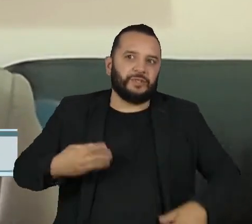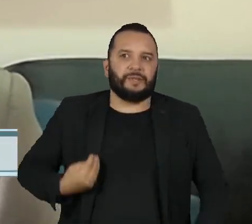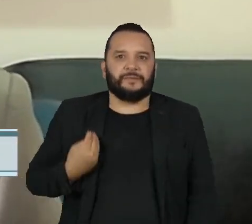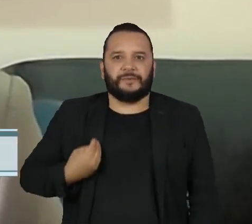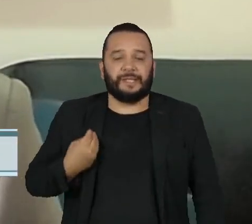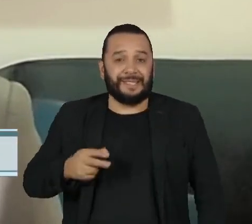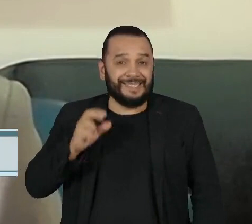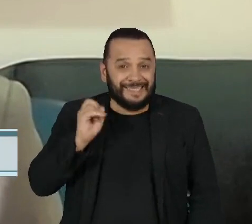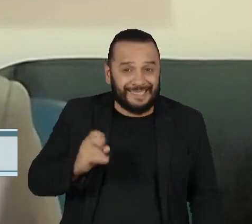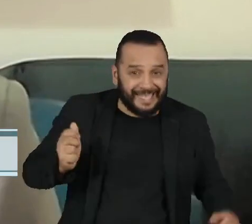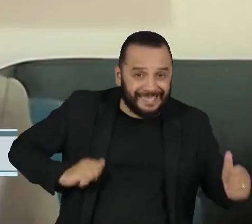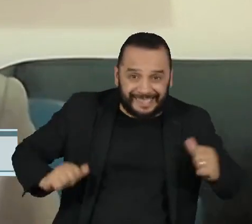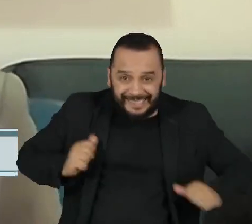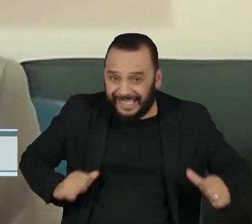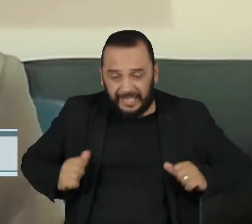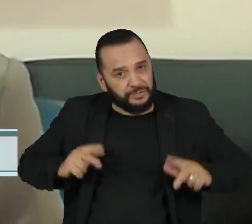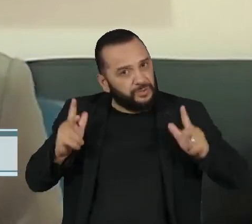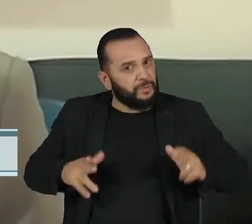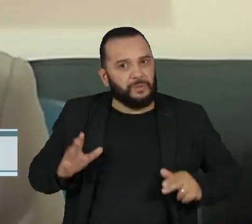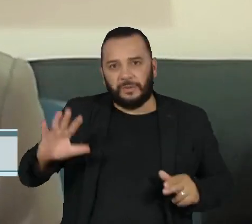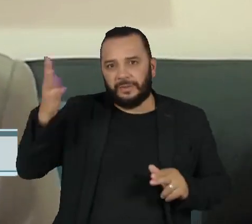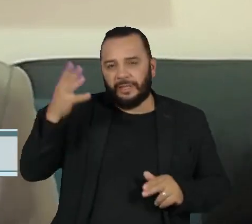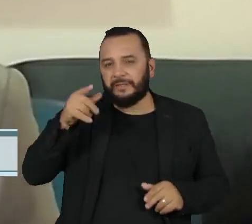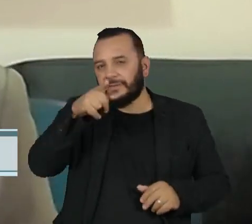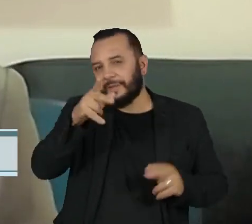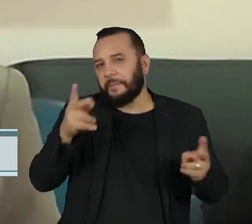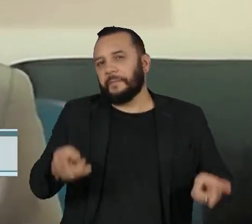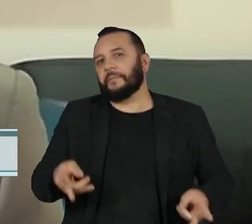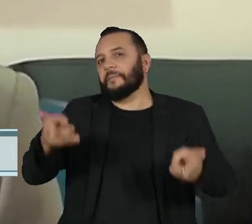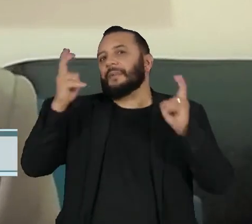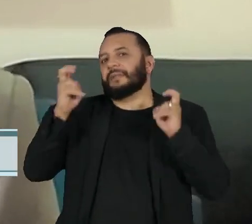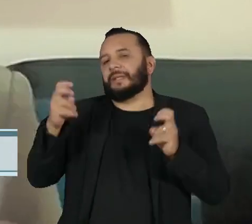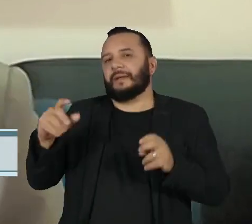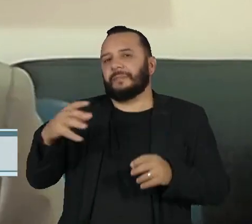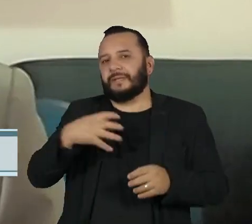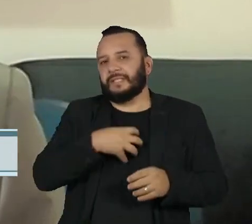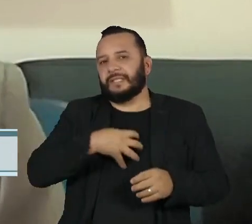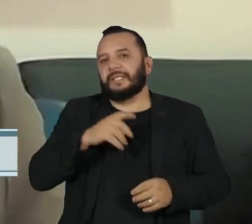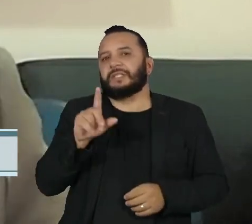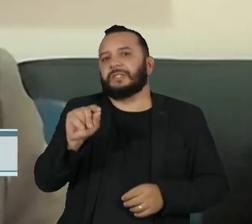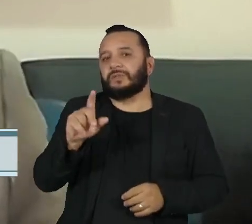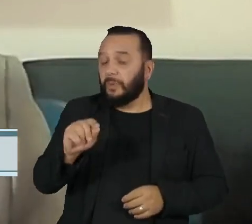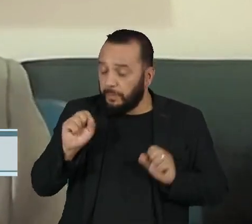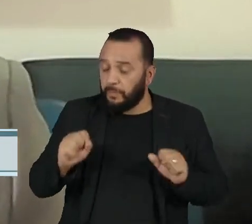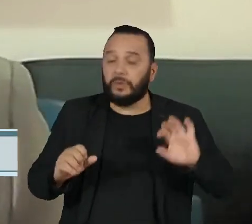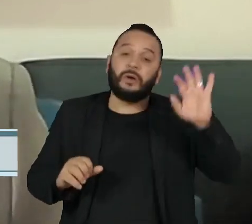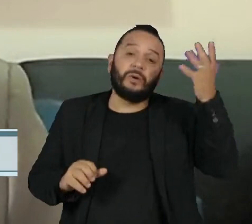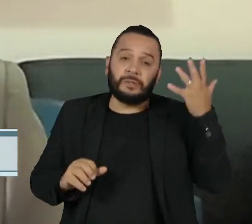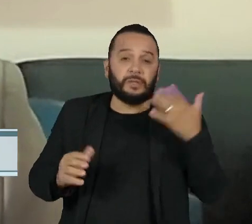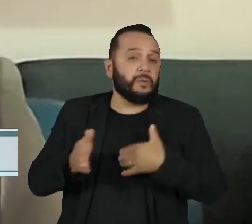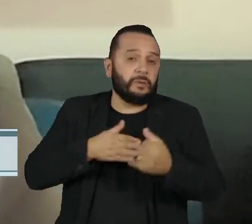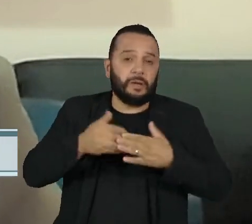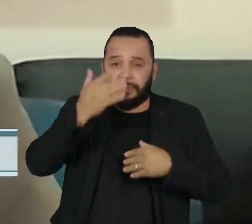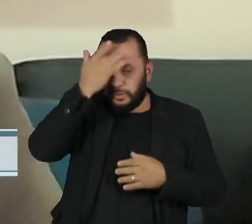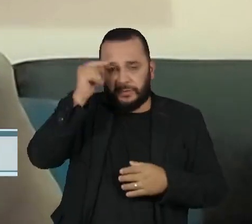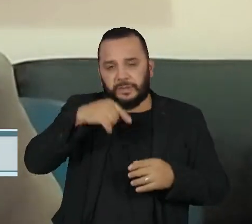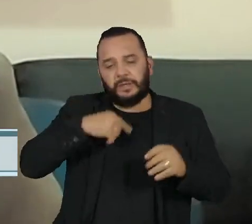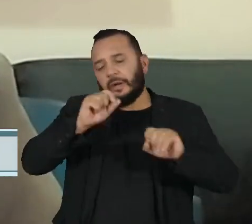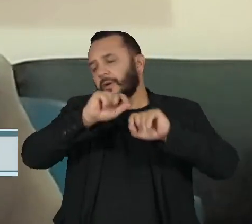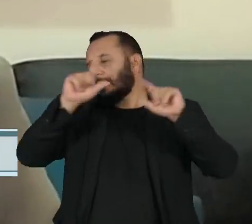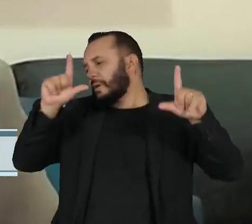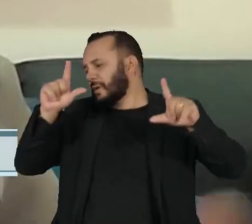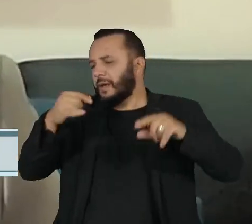com a ansiedade acontece a mesma coisa. Então, quando a gente percebe que esses sintomas, que podem acontecer com qualquer um, todo mundo pode acordar um dia